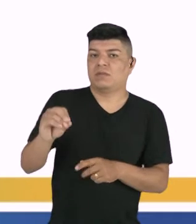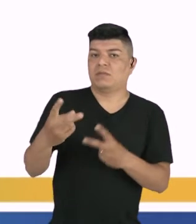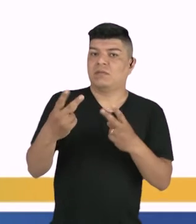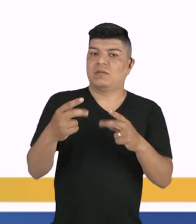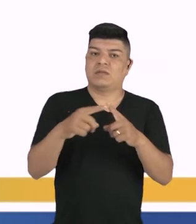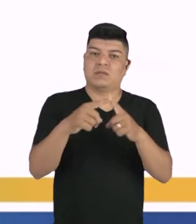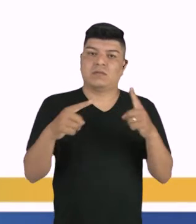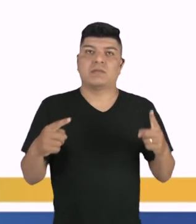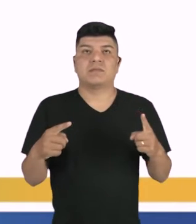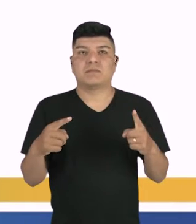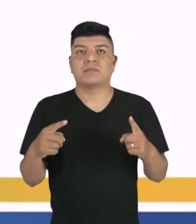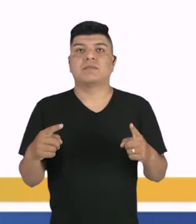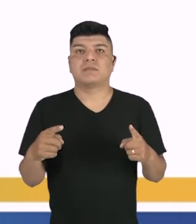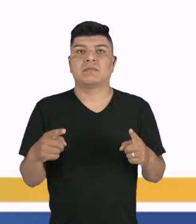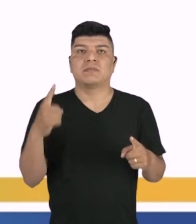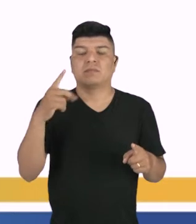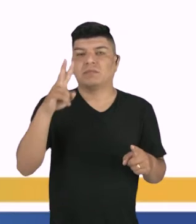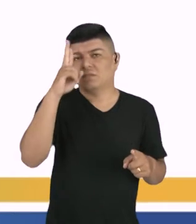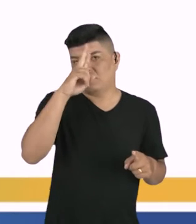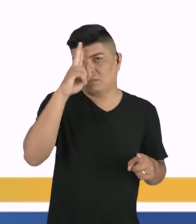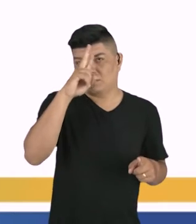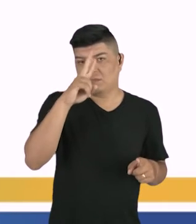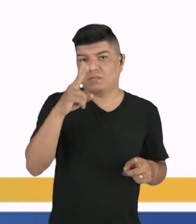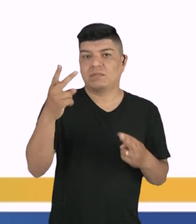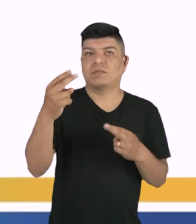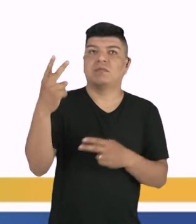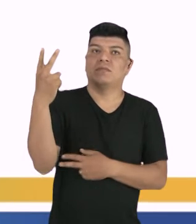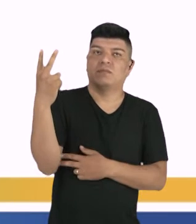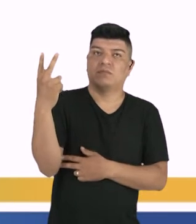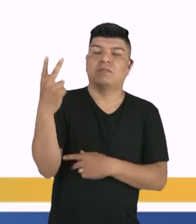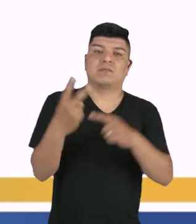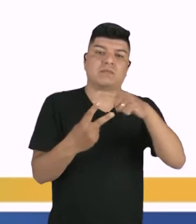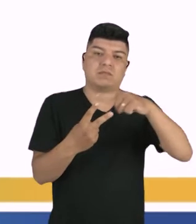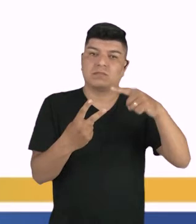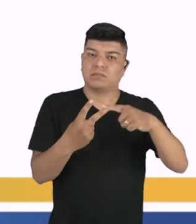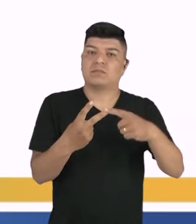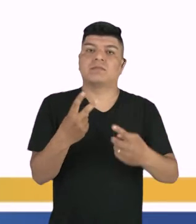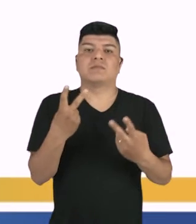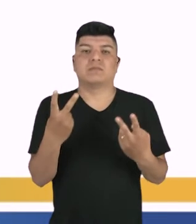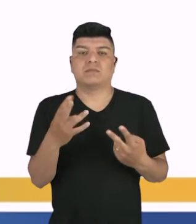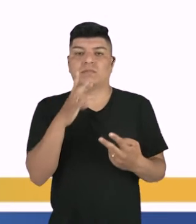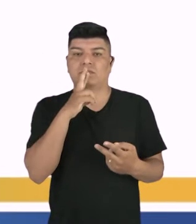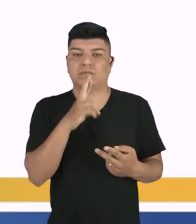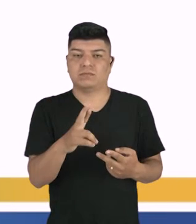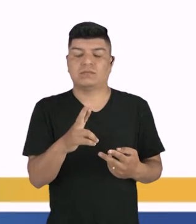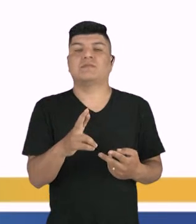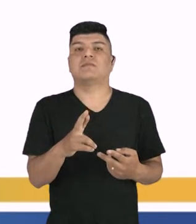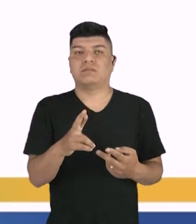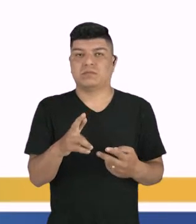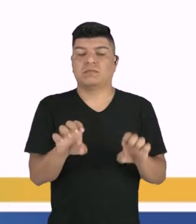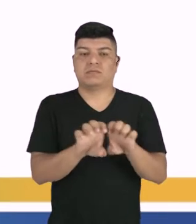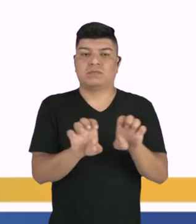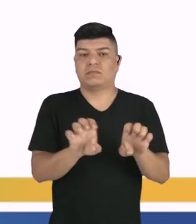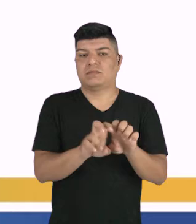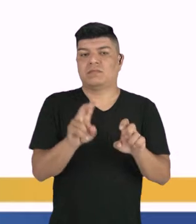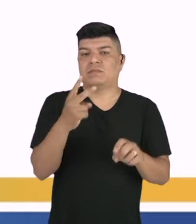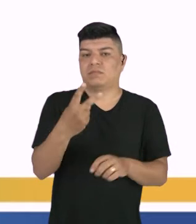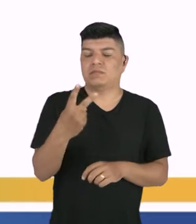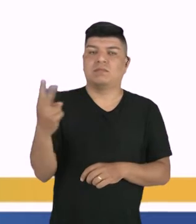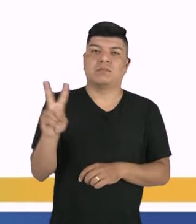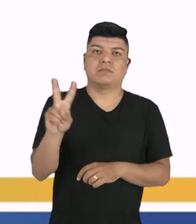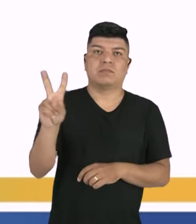igual a meio? Ah, você recorda que são esses dois. A solução dessa equação são apenas esses dois